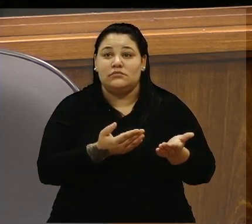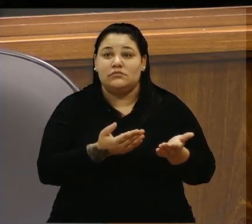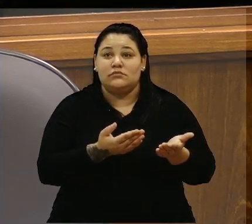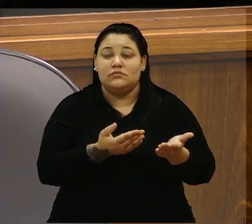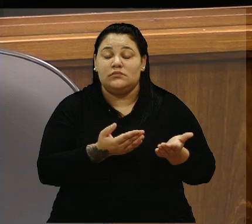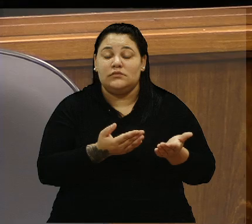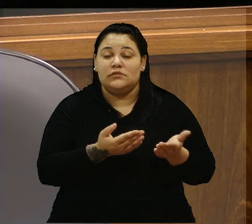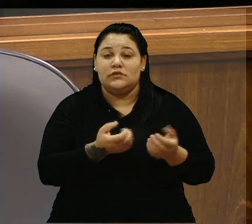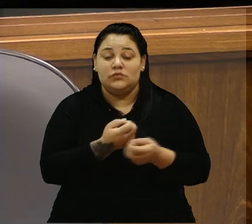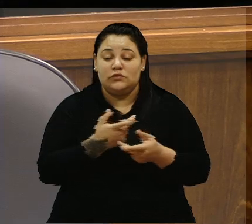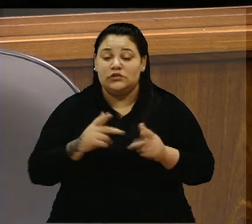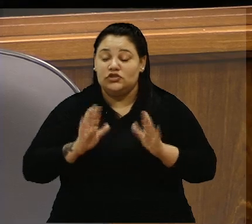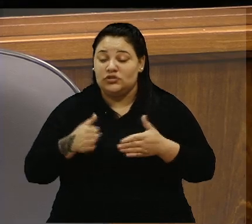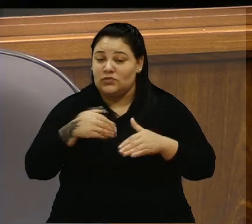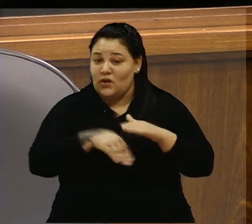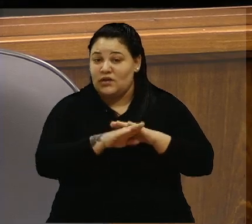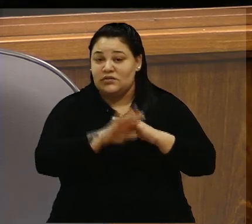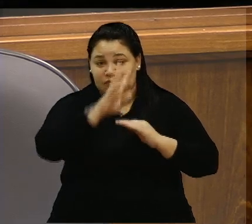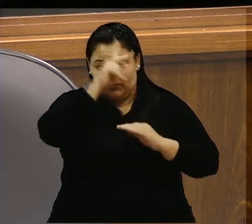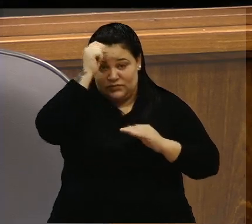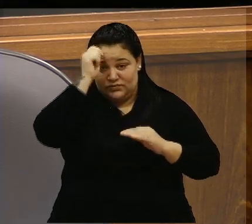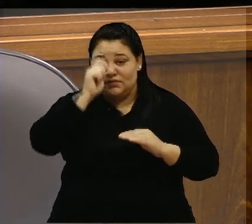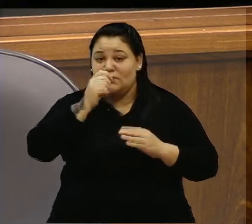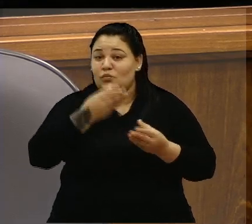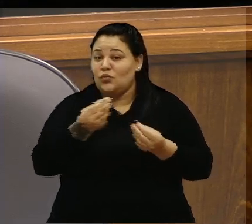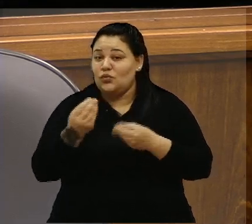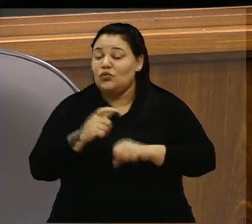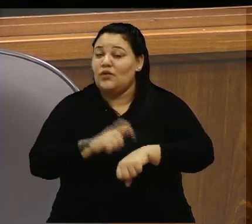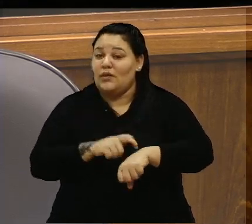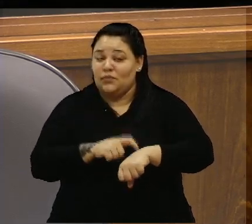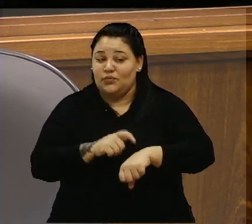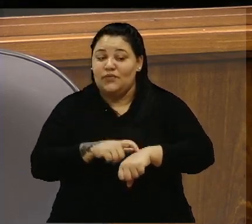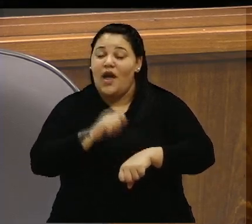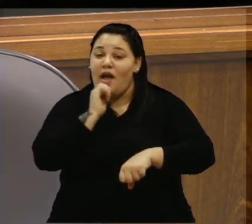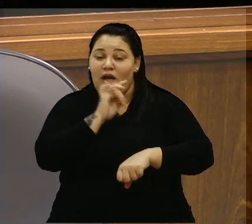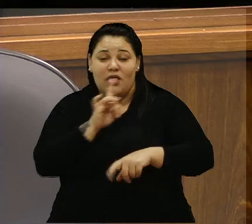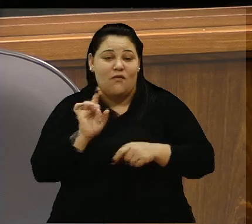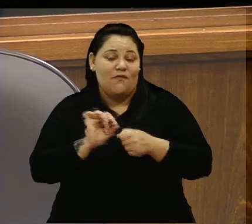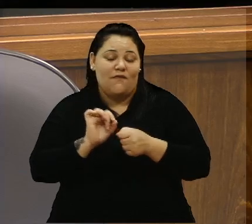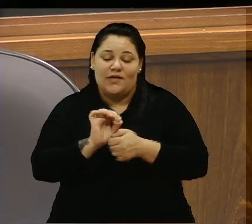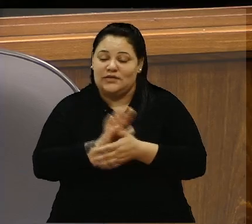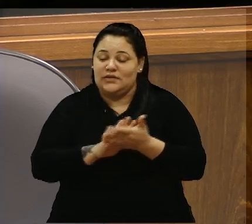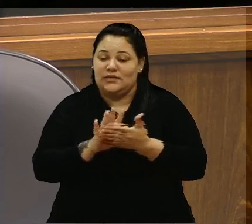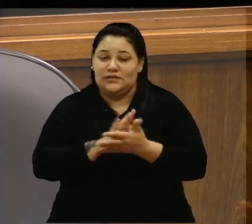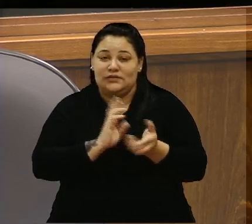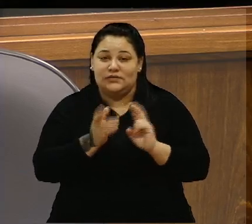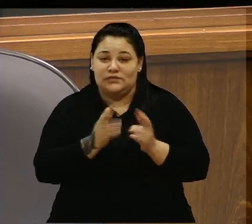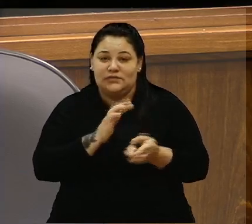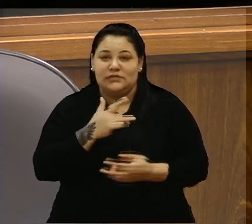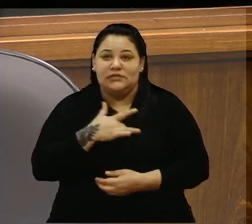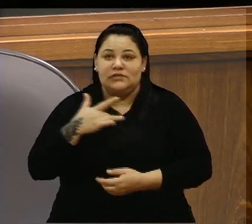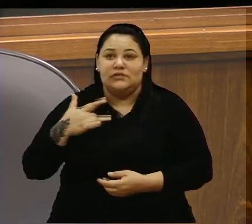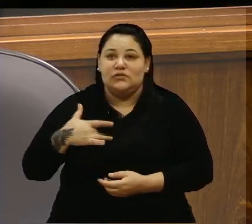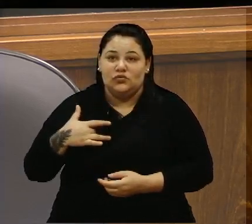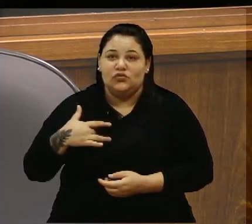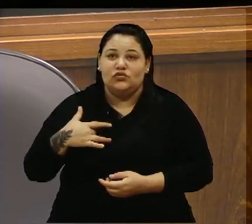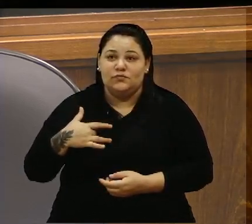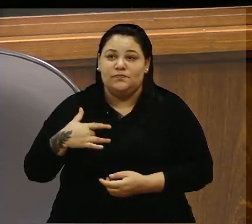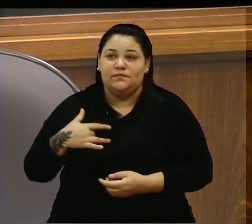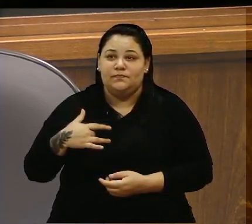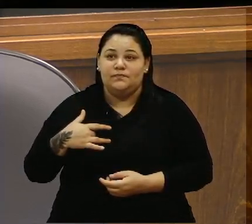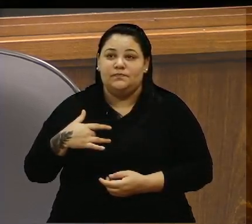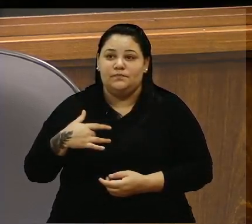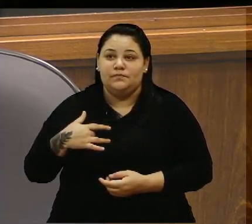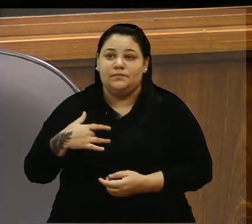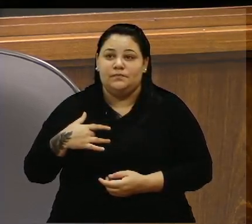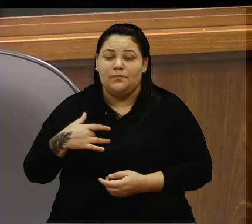caixa da prefeitura há muito tempo e que não são executadas. Em relação à saúde, o que me deixa mais, eu acho que